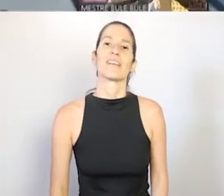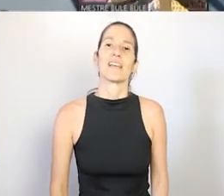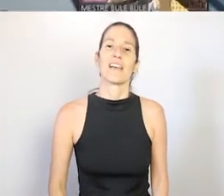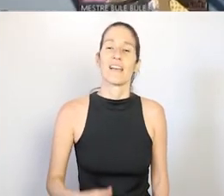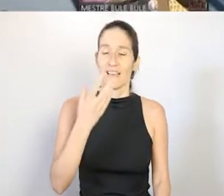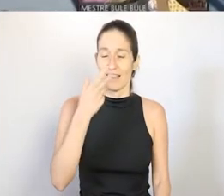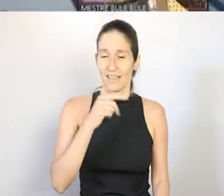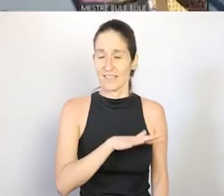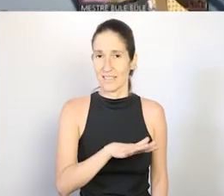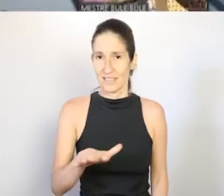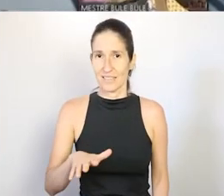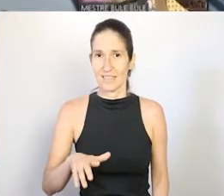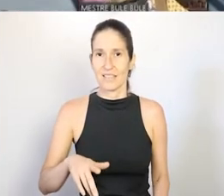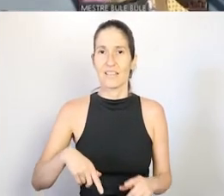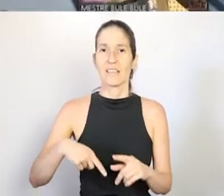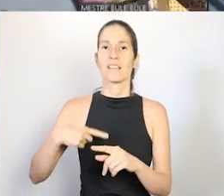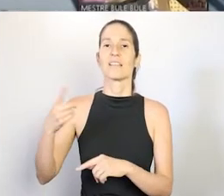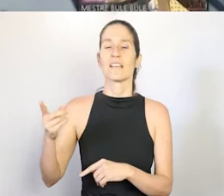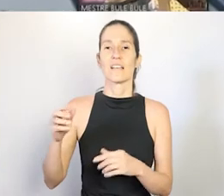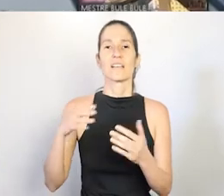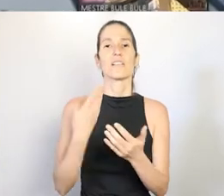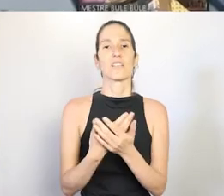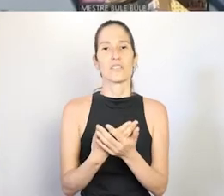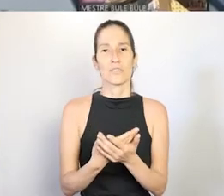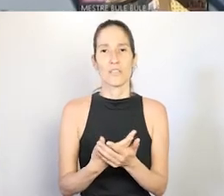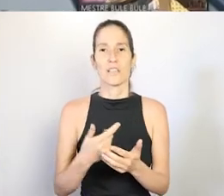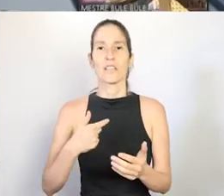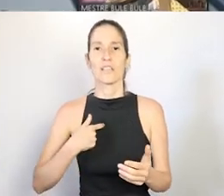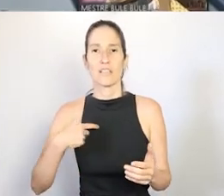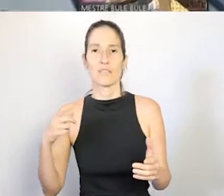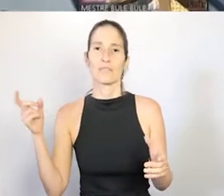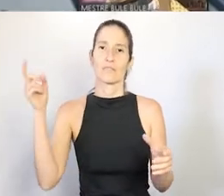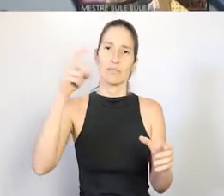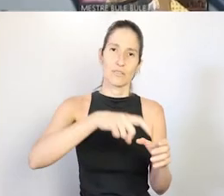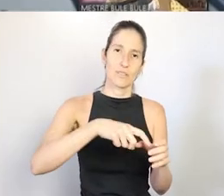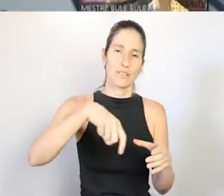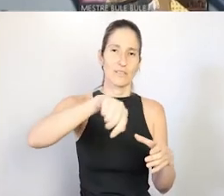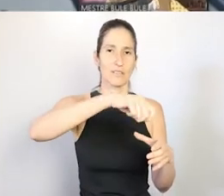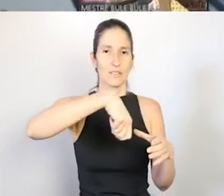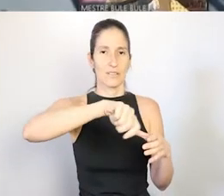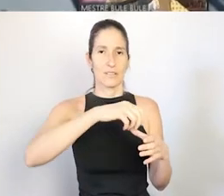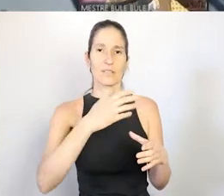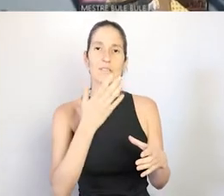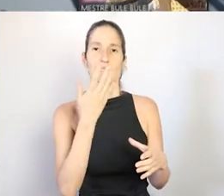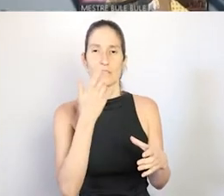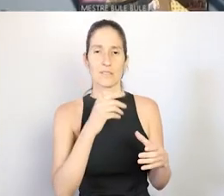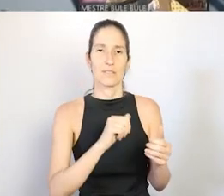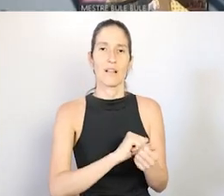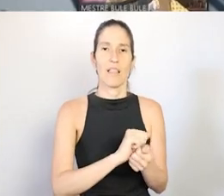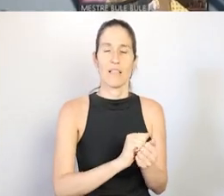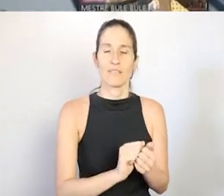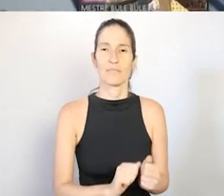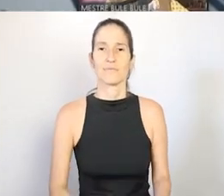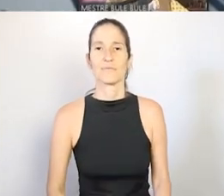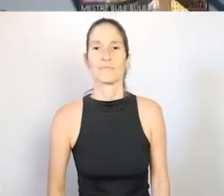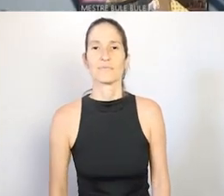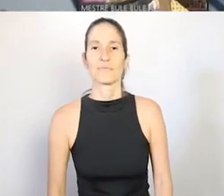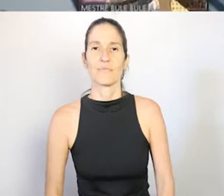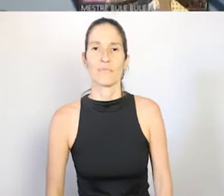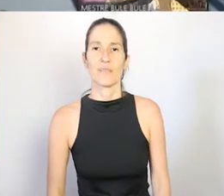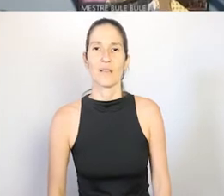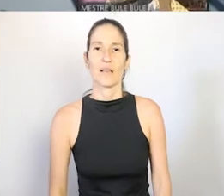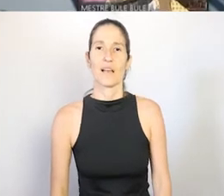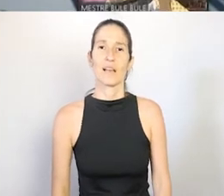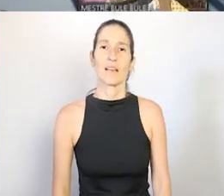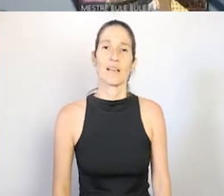de aula, para fazer a sala de aula, e eu terminar a minha tarefa da cozinha. Me tirava, quando me tirou da escola, me botou